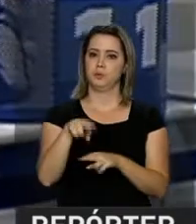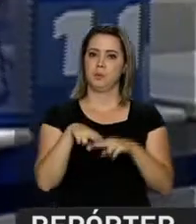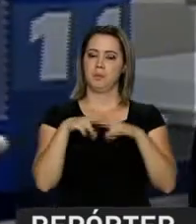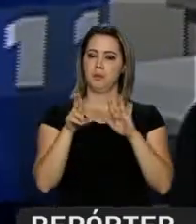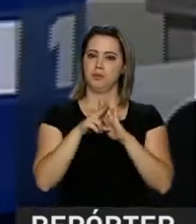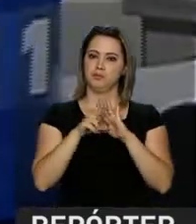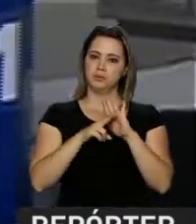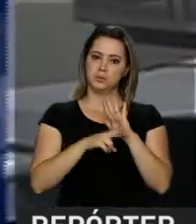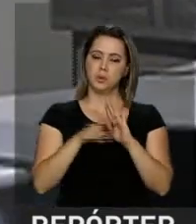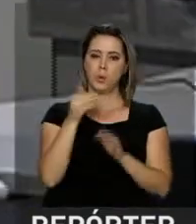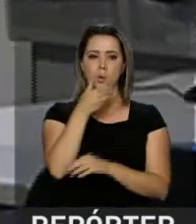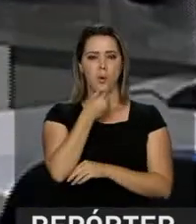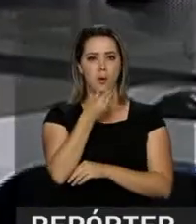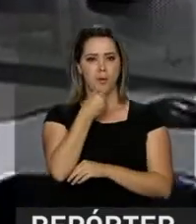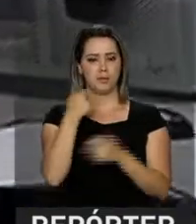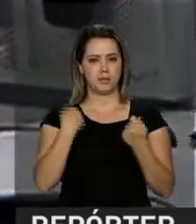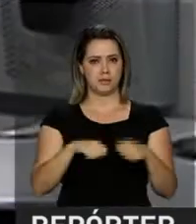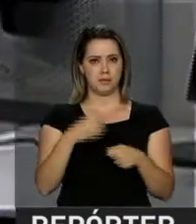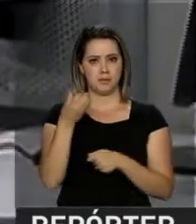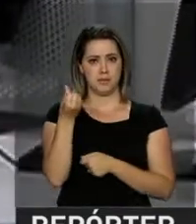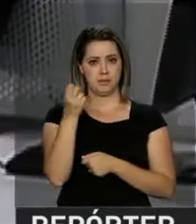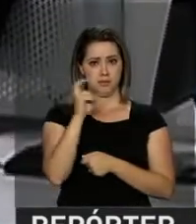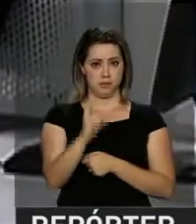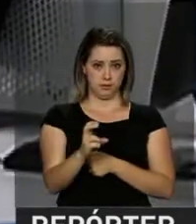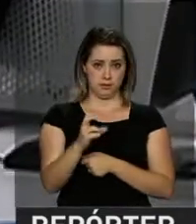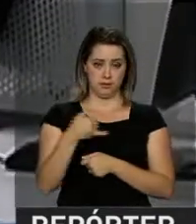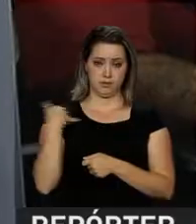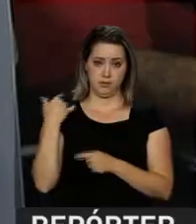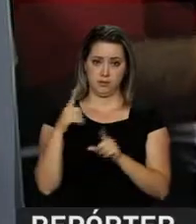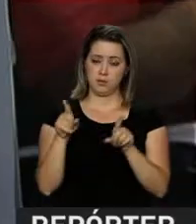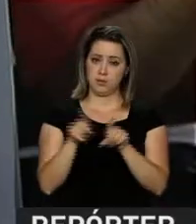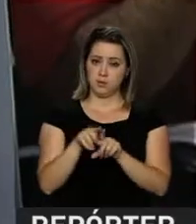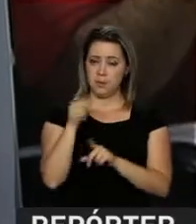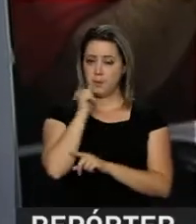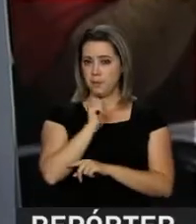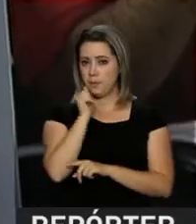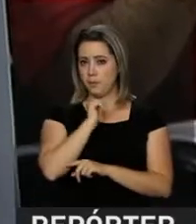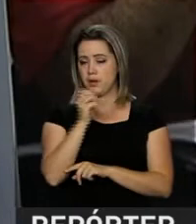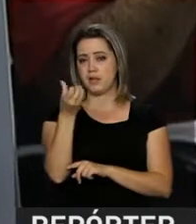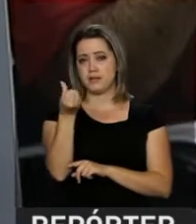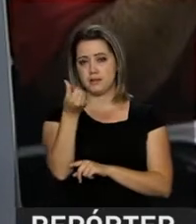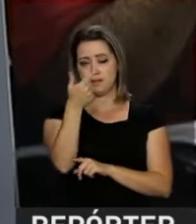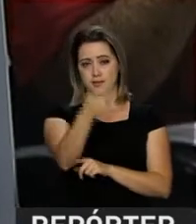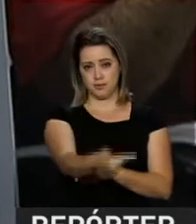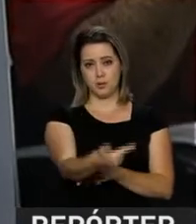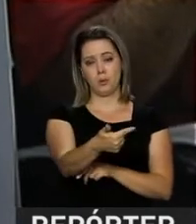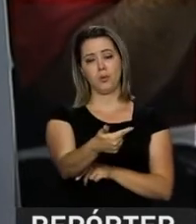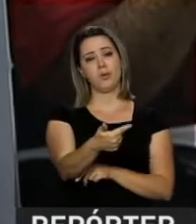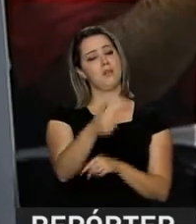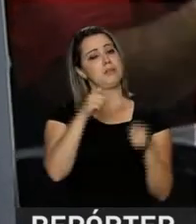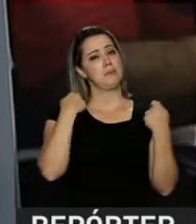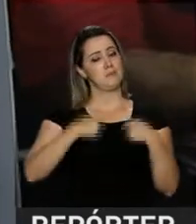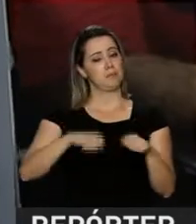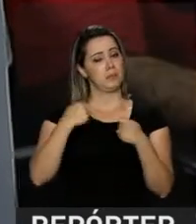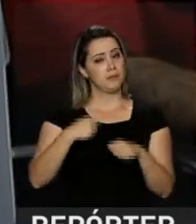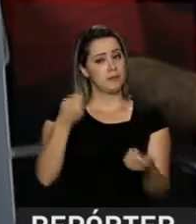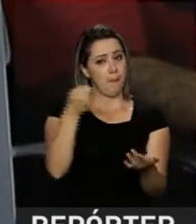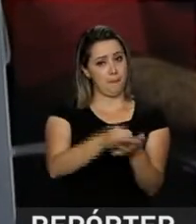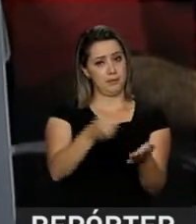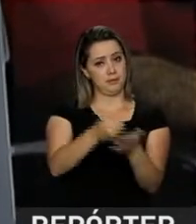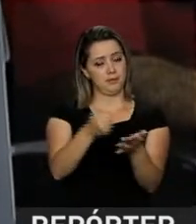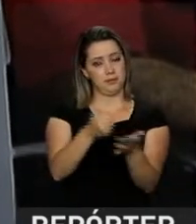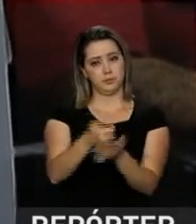texto homens precisam ter 65 anos de idade e mulheres 62 com pelo menos 25